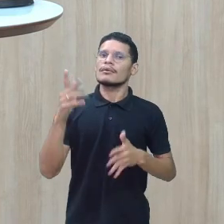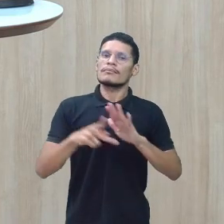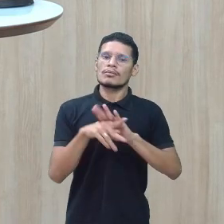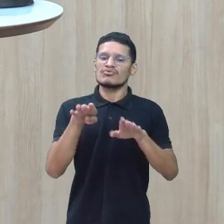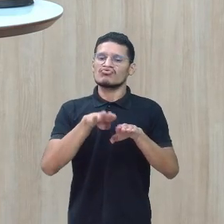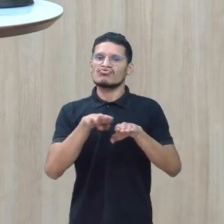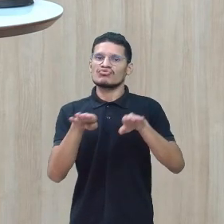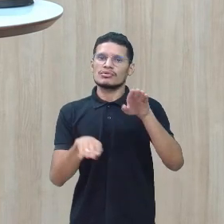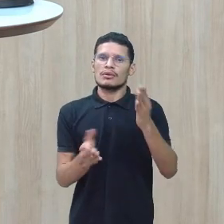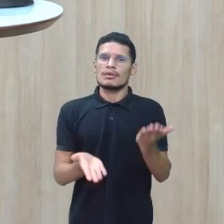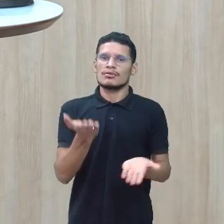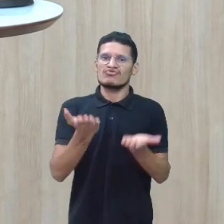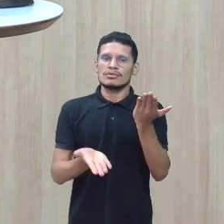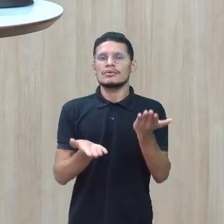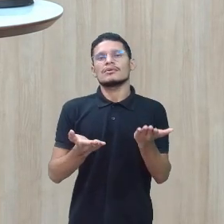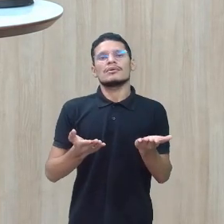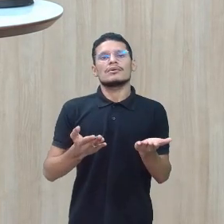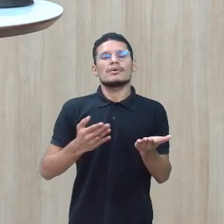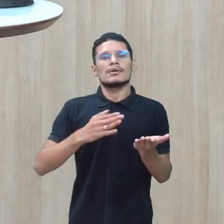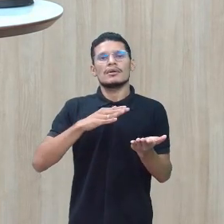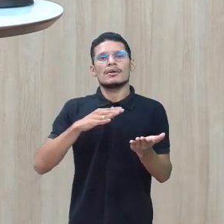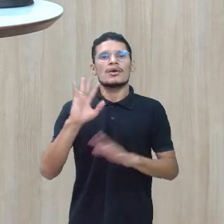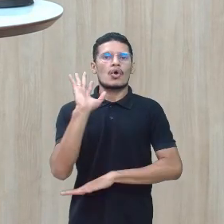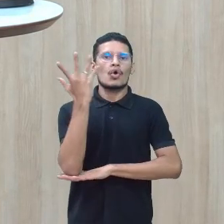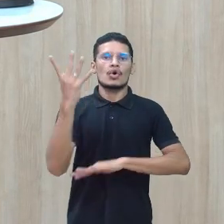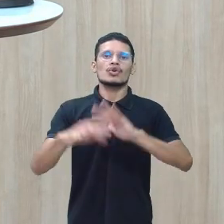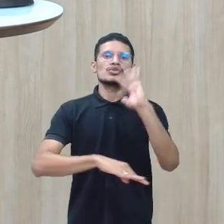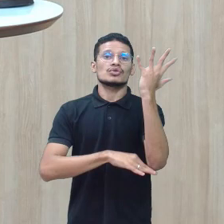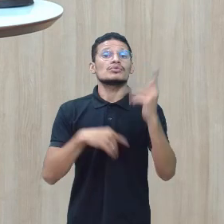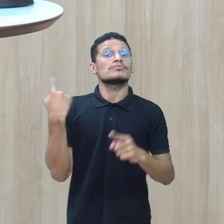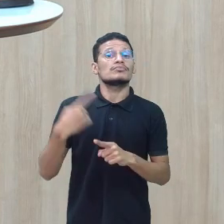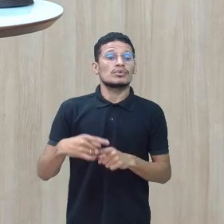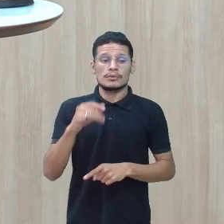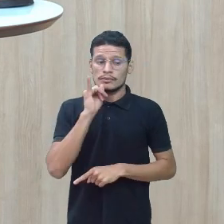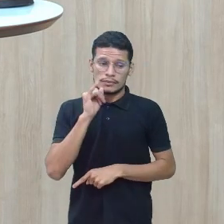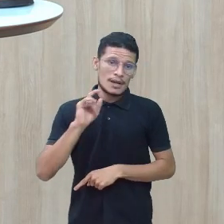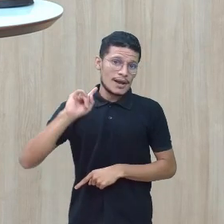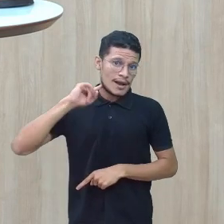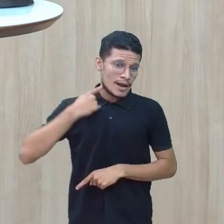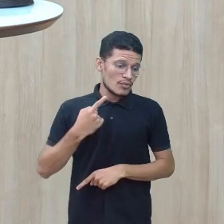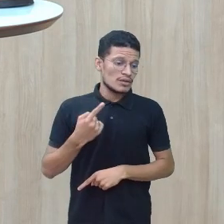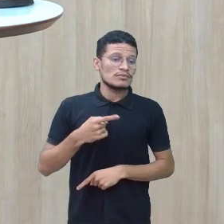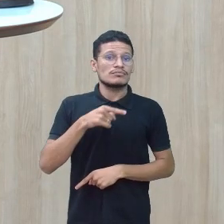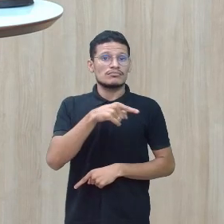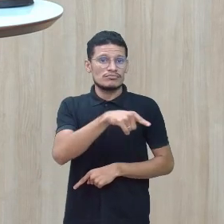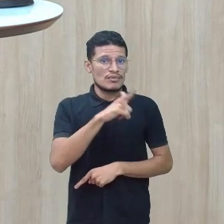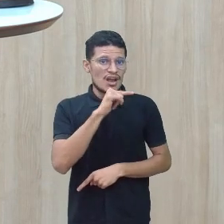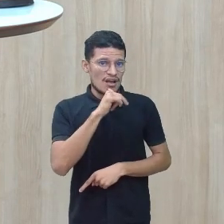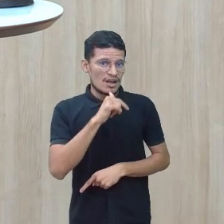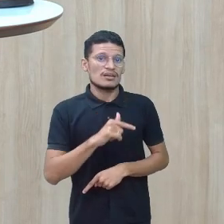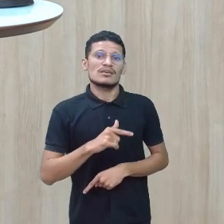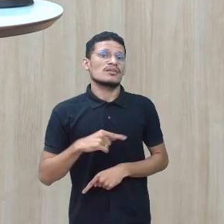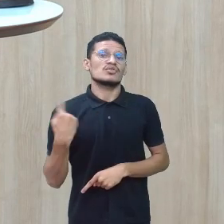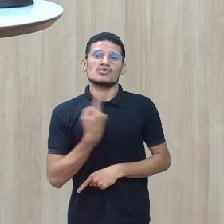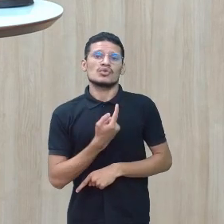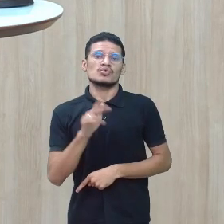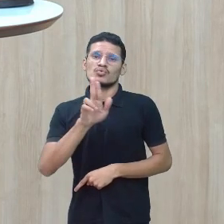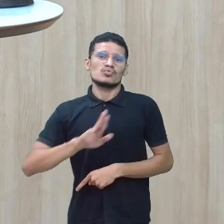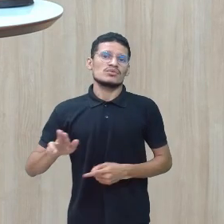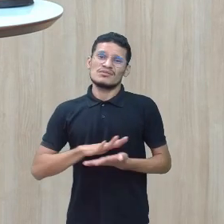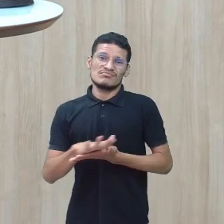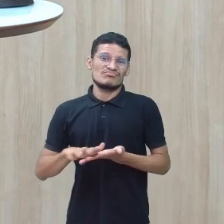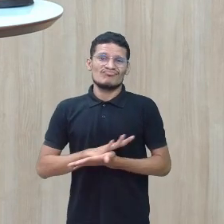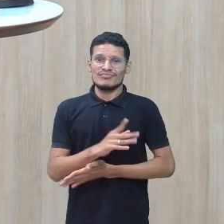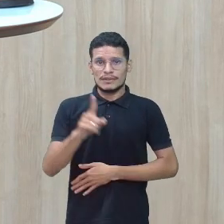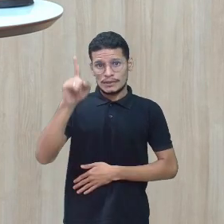quê? No ecossistema, porque a água poluída não vai servir para a nossa utilidade, não vai servir para o nosso dia a